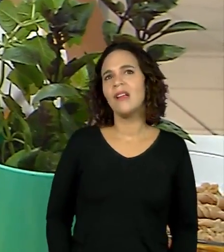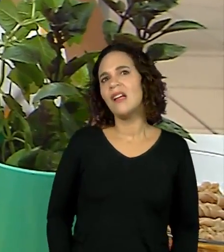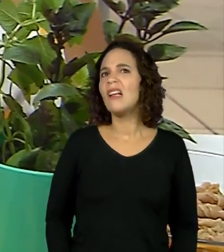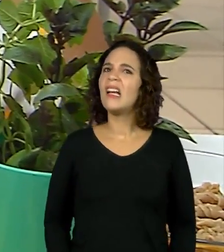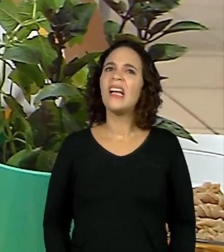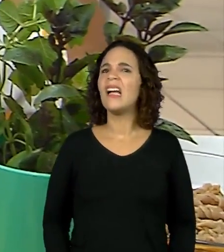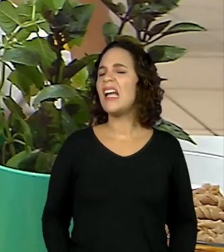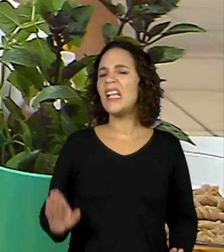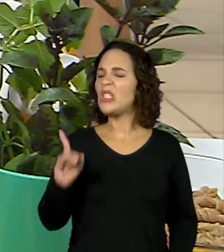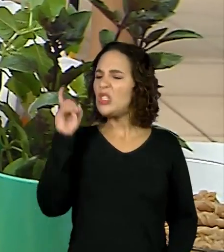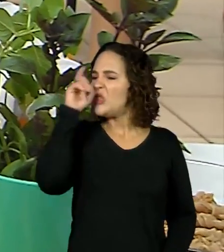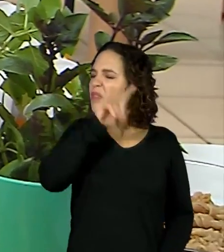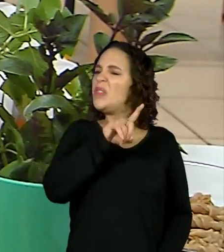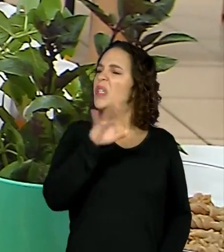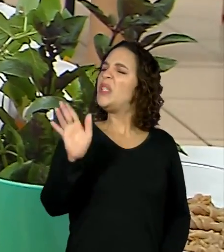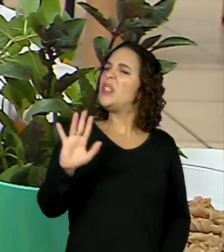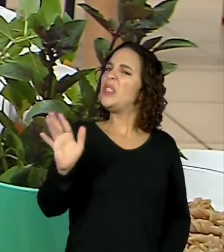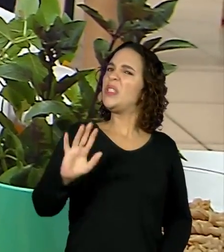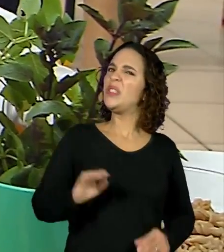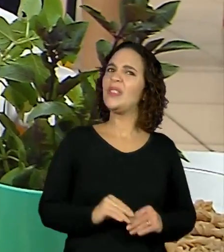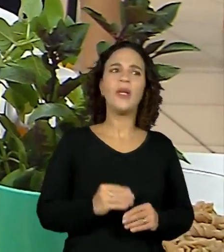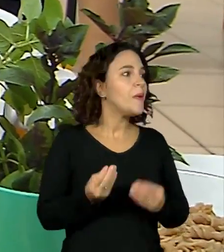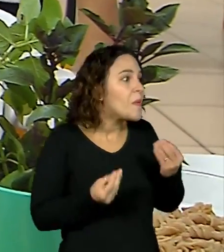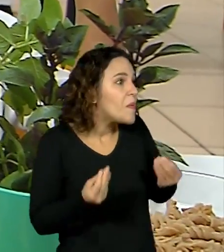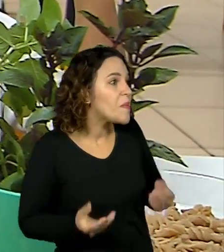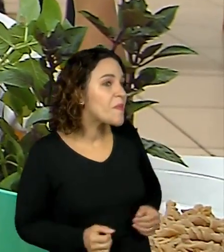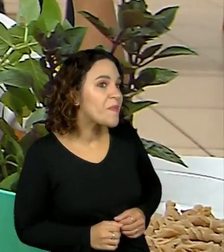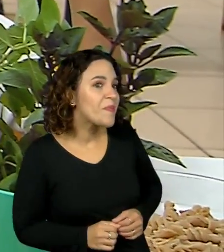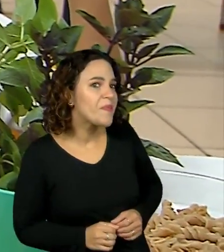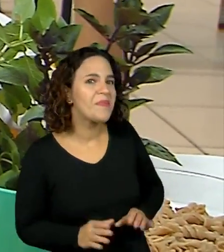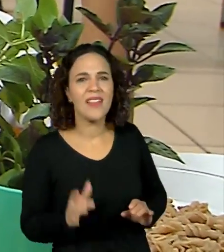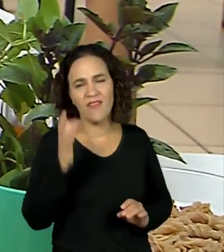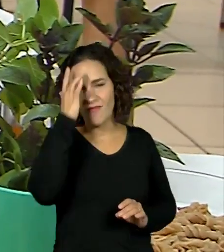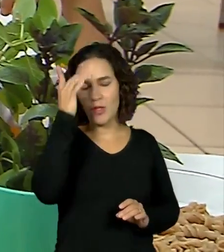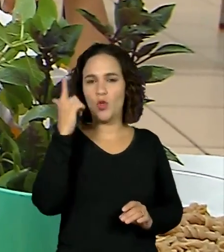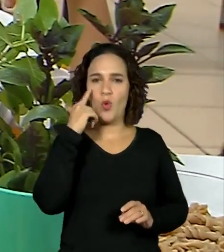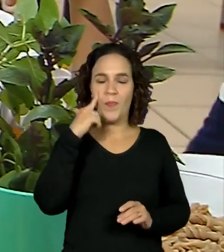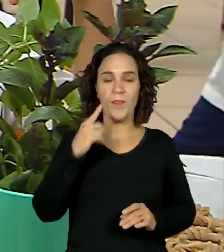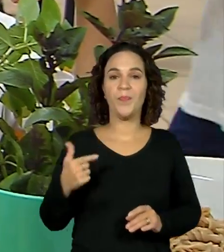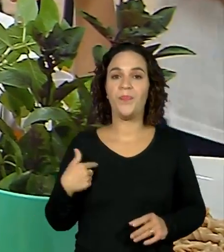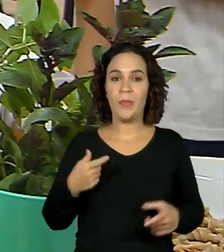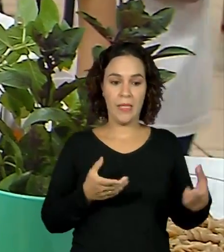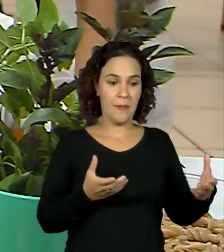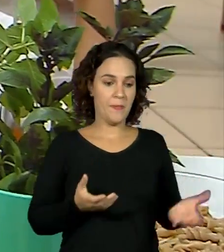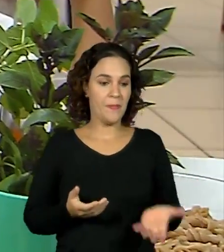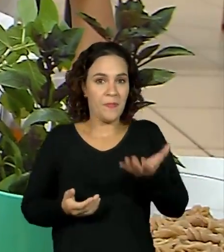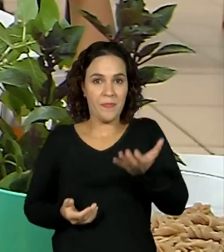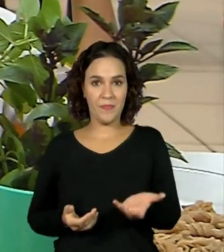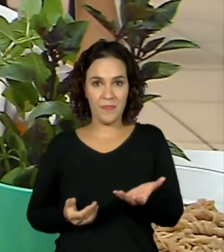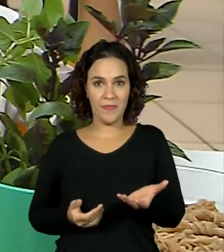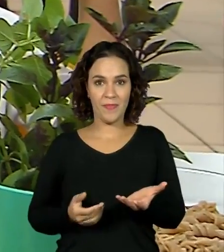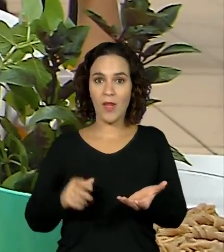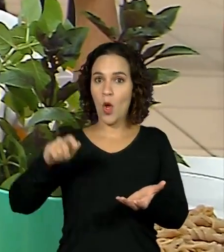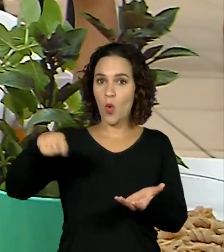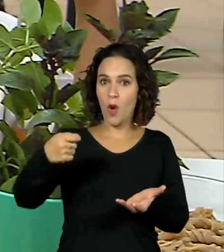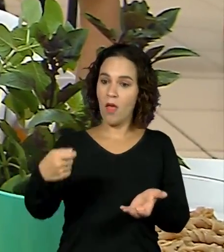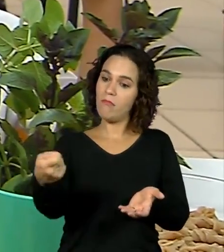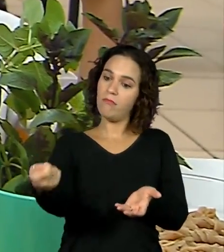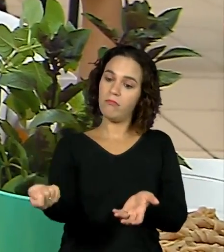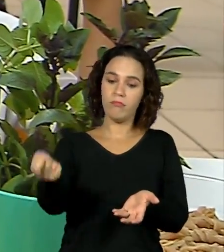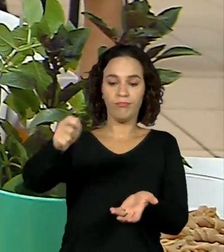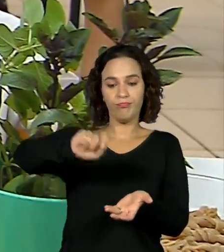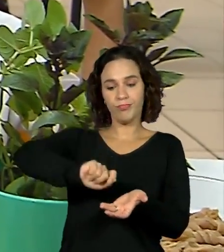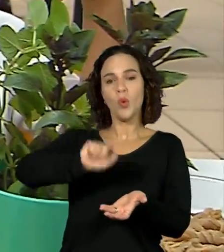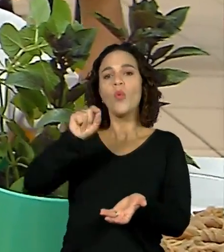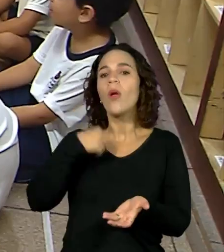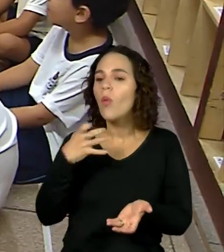Mas não muito difícil. Como é que é? É bem fácil, é só você pegar a colher e colocar no